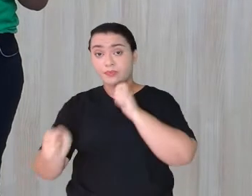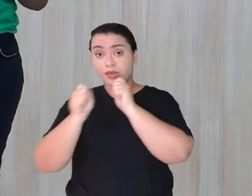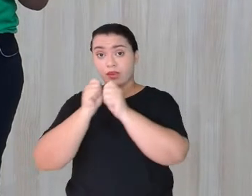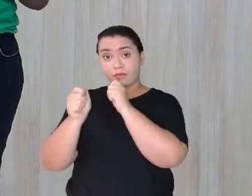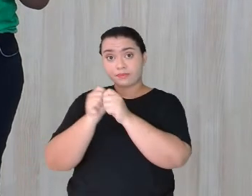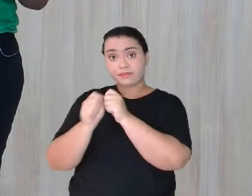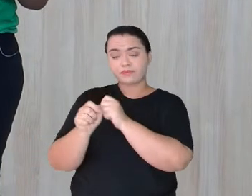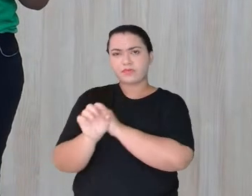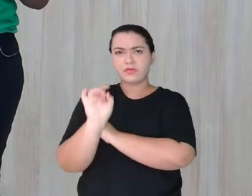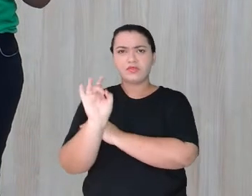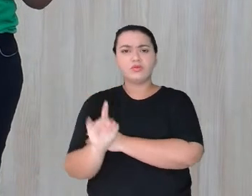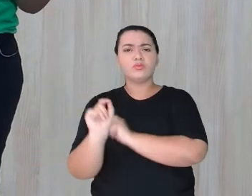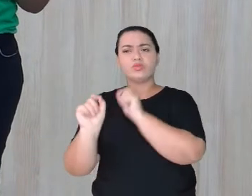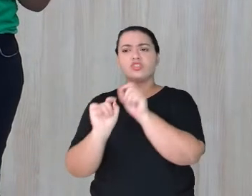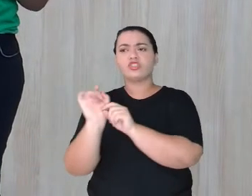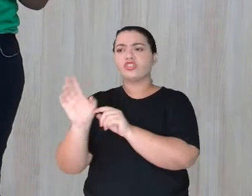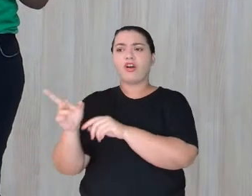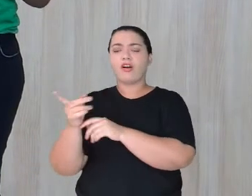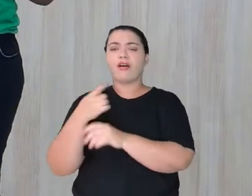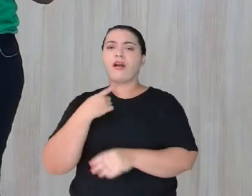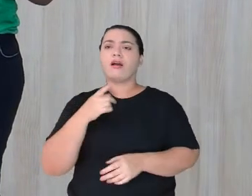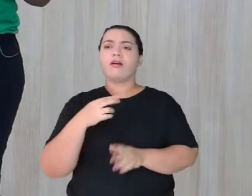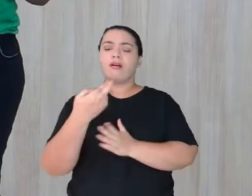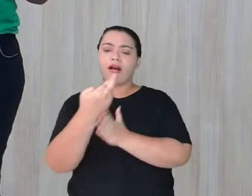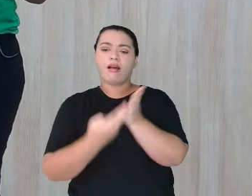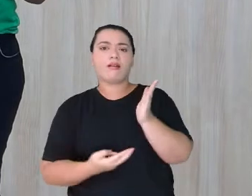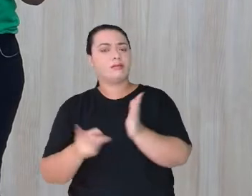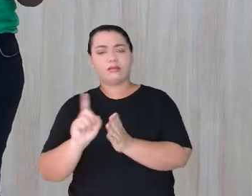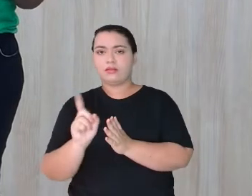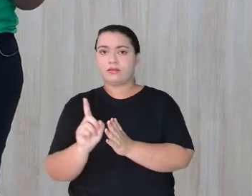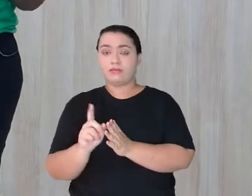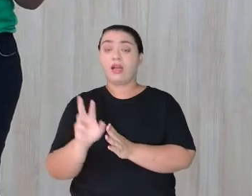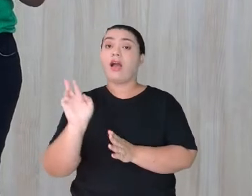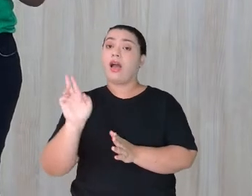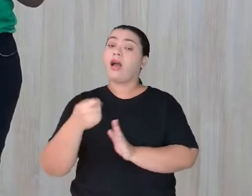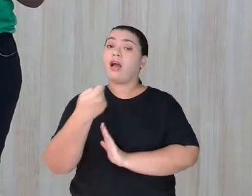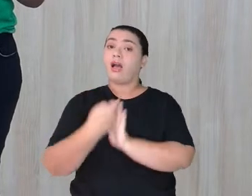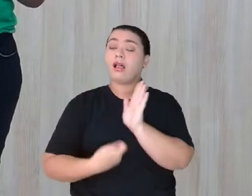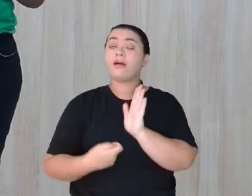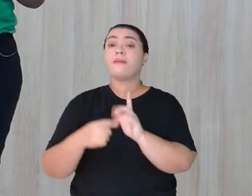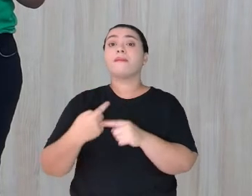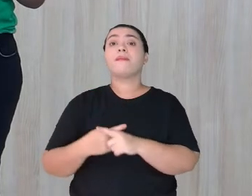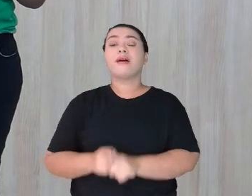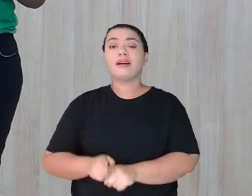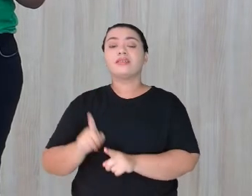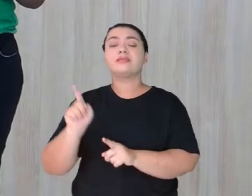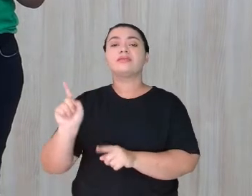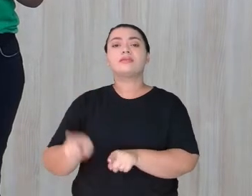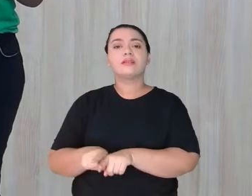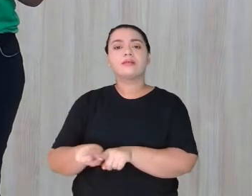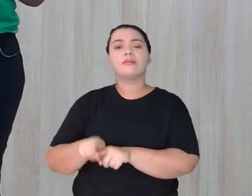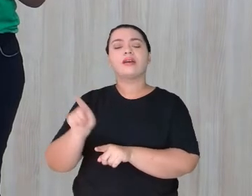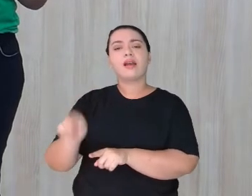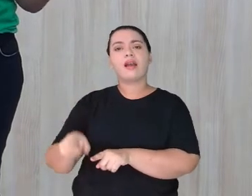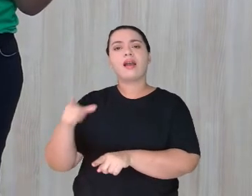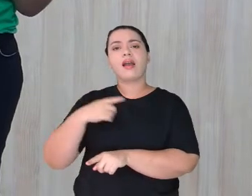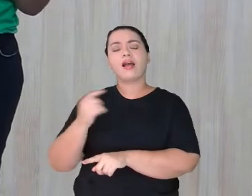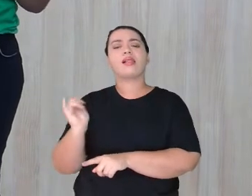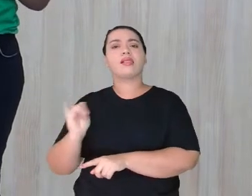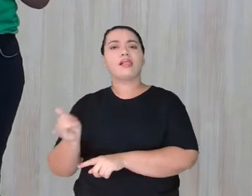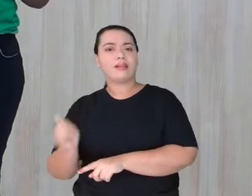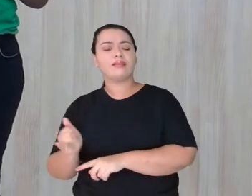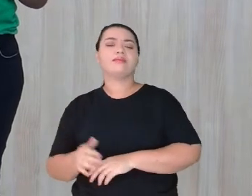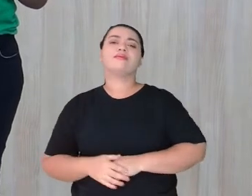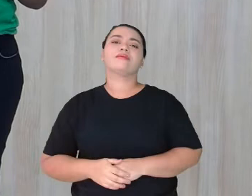vai ser apenas um relato. Ela vai ser um relato também, mas ela vai ter um cunho também